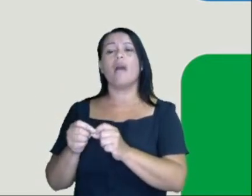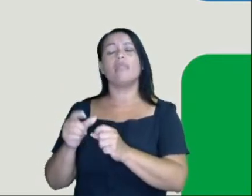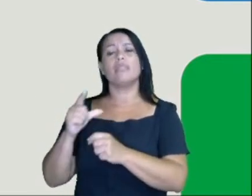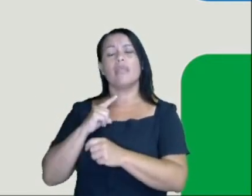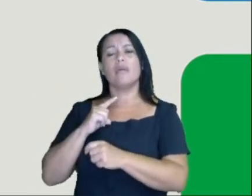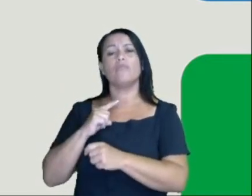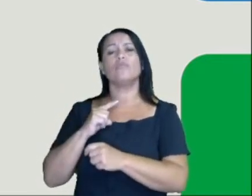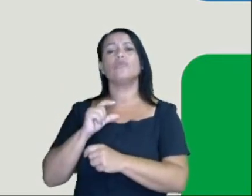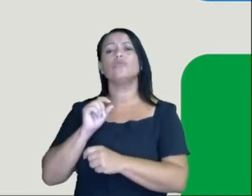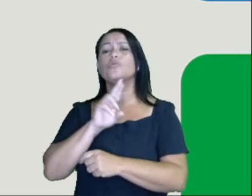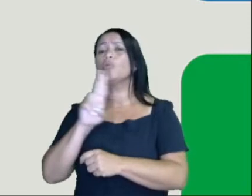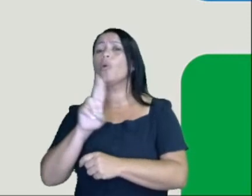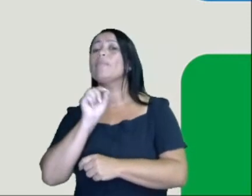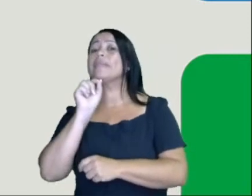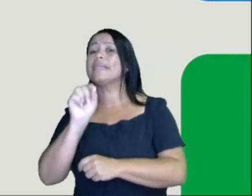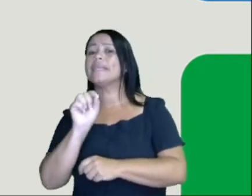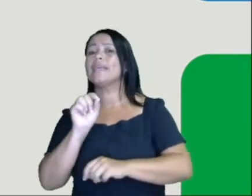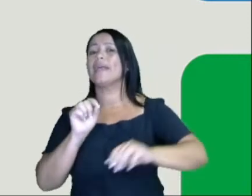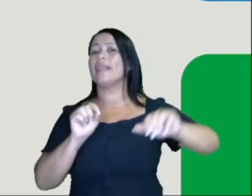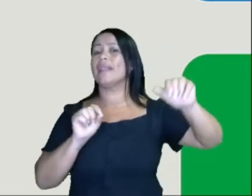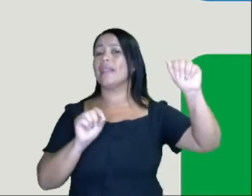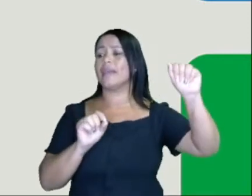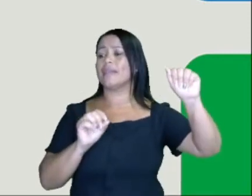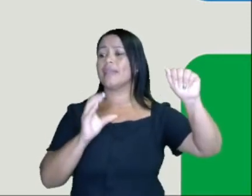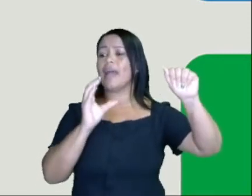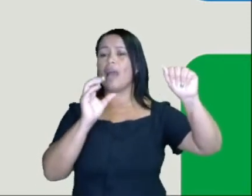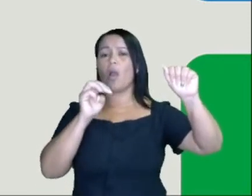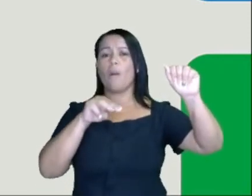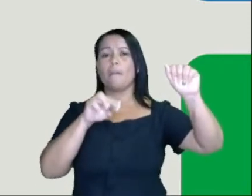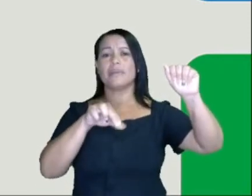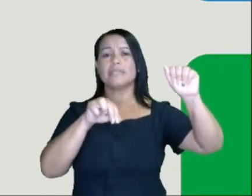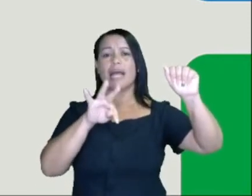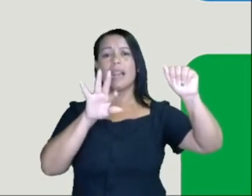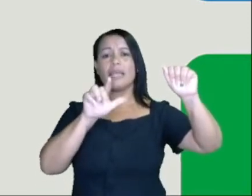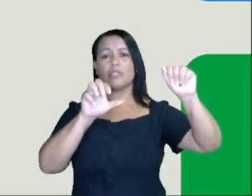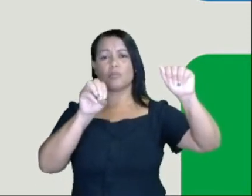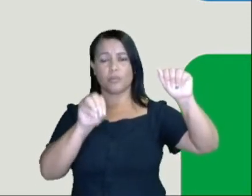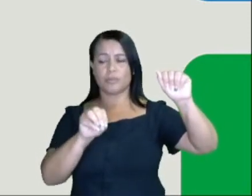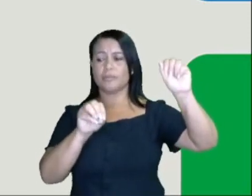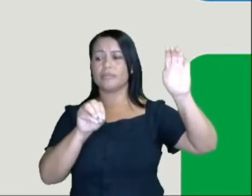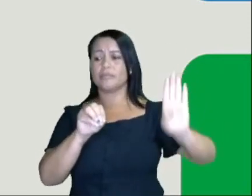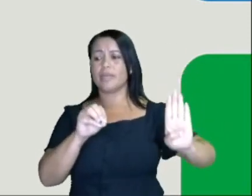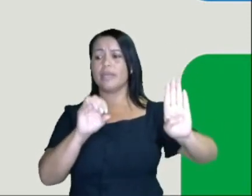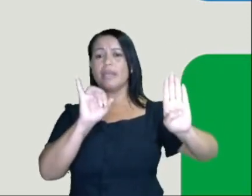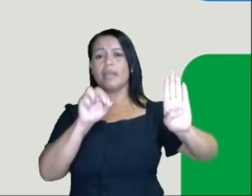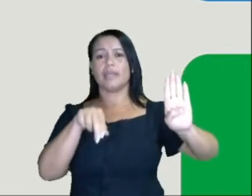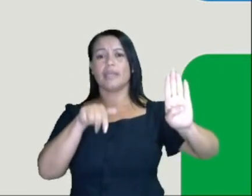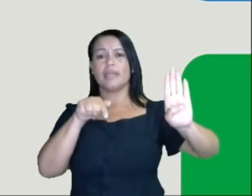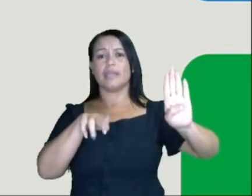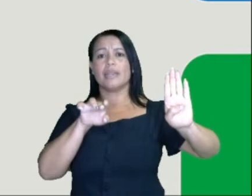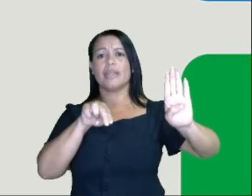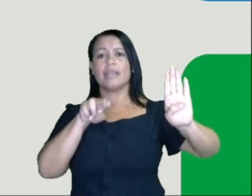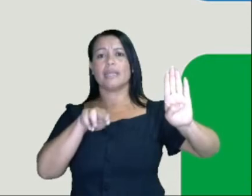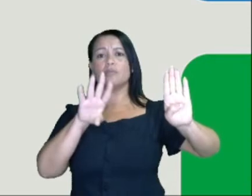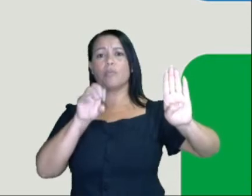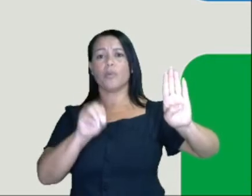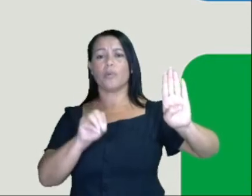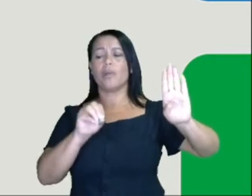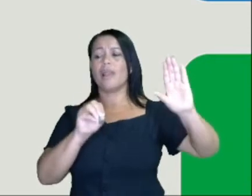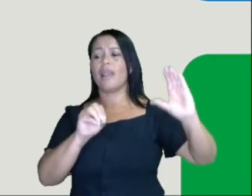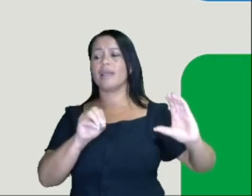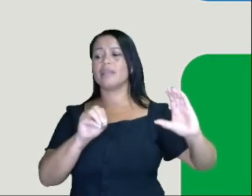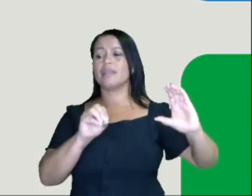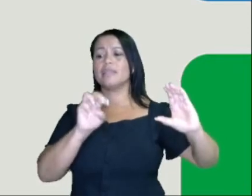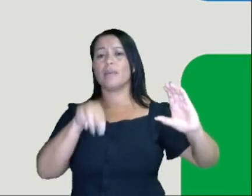chamada de letra A, comensalismo, letra B, inquilinismo, letra